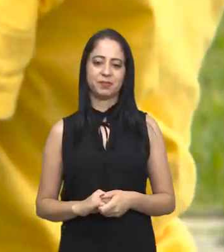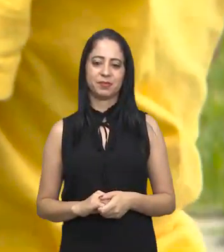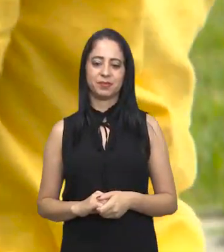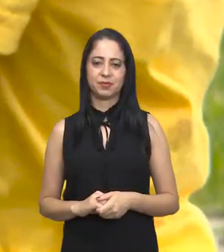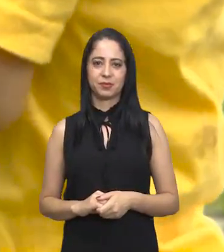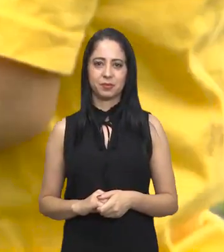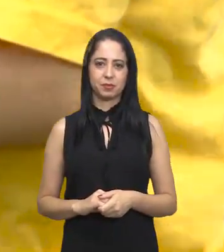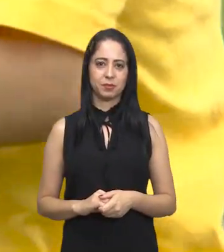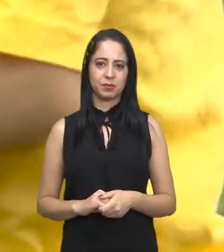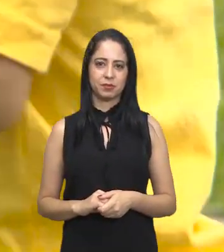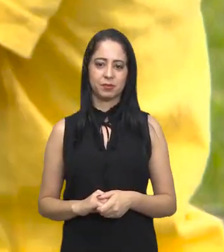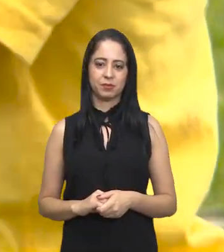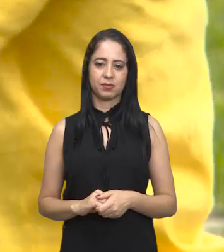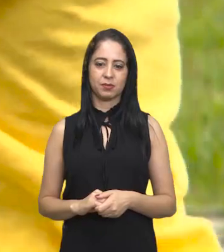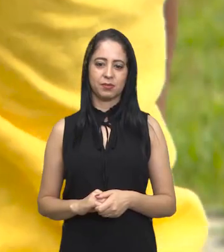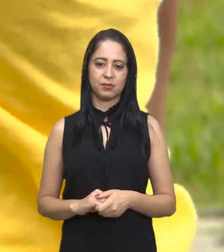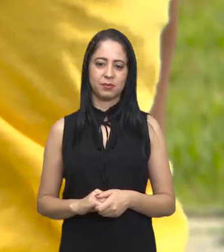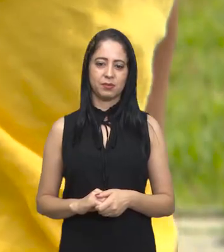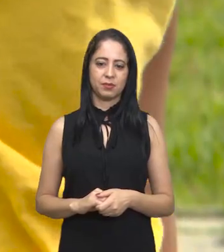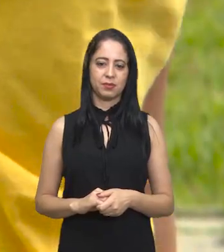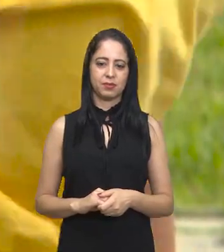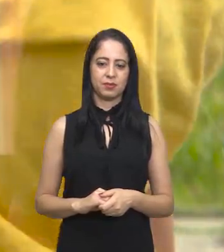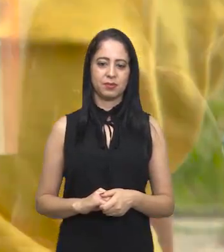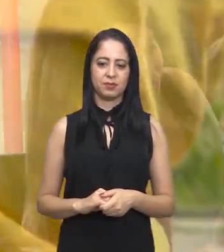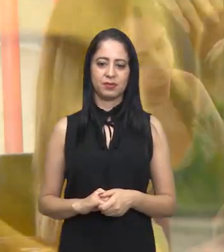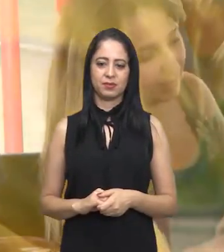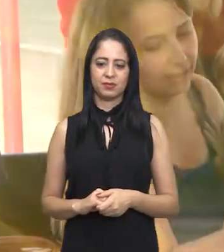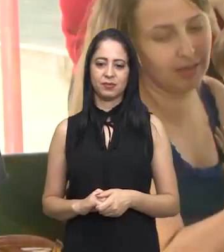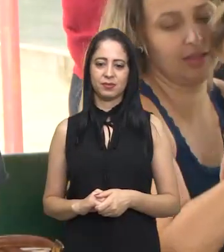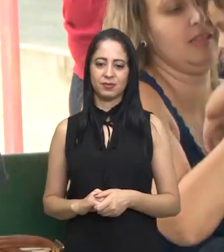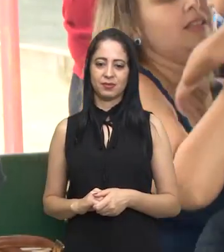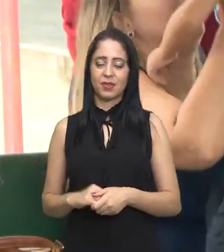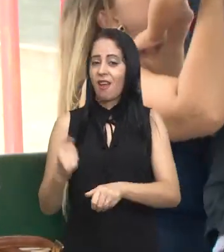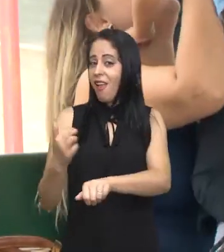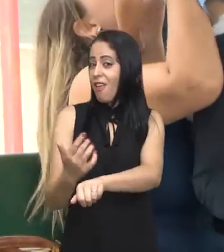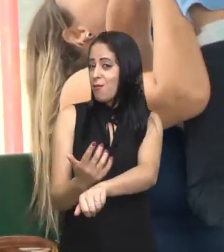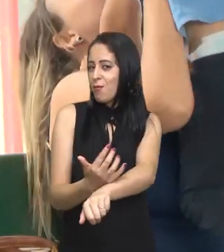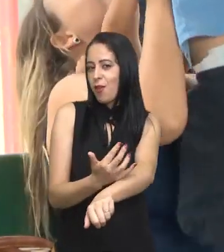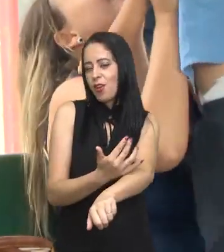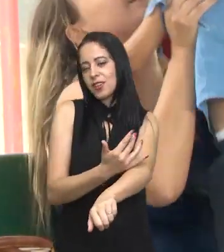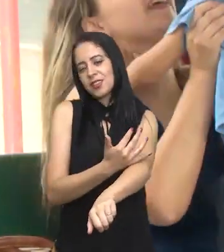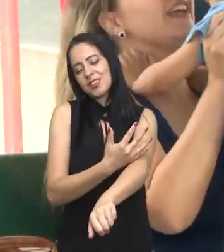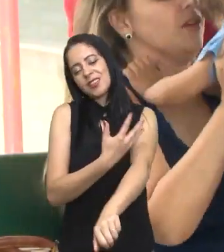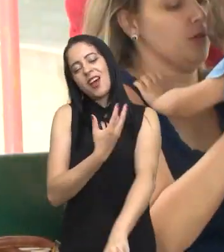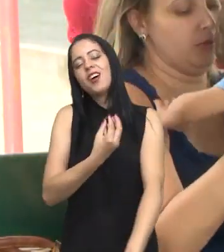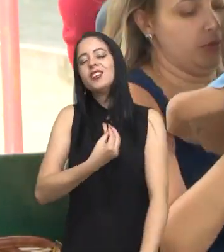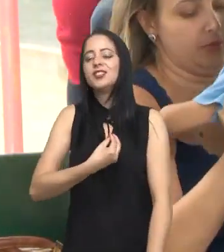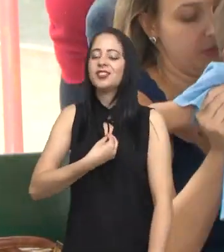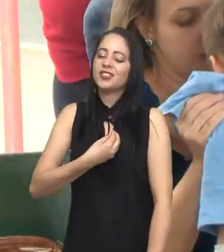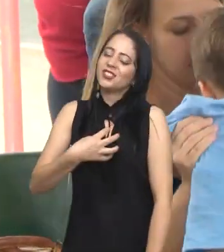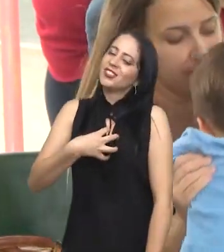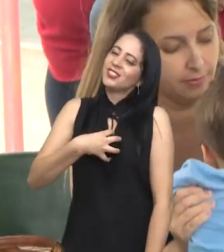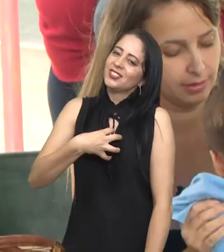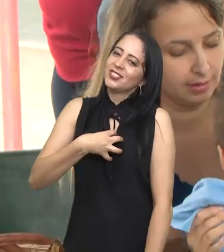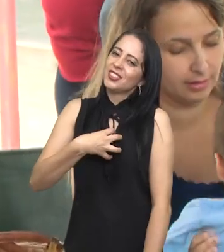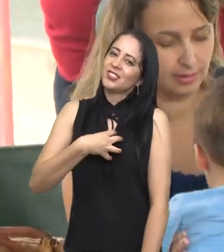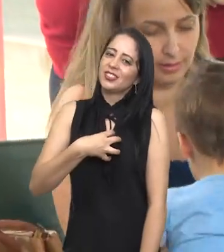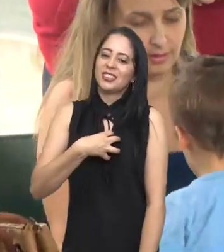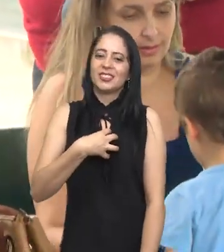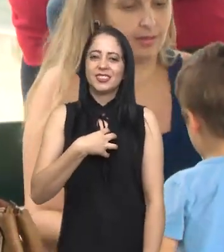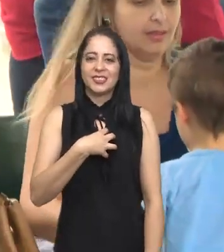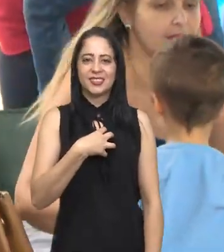oi oi Ah tá pois é um